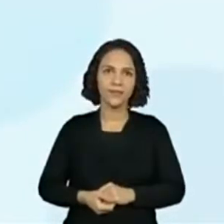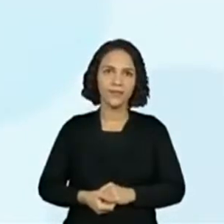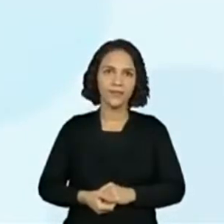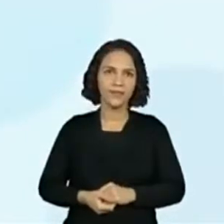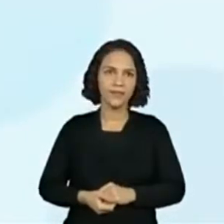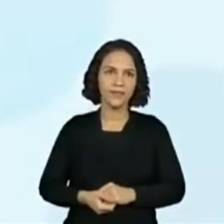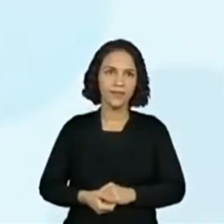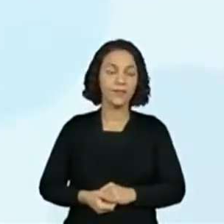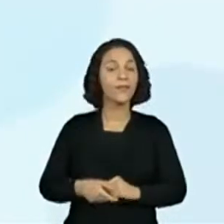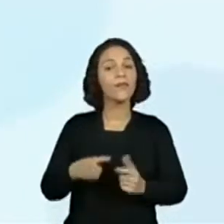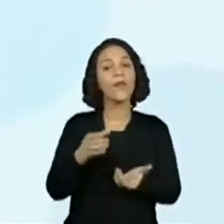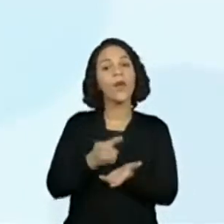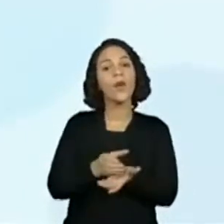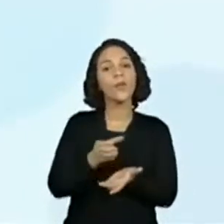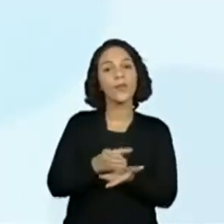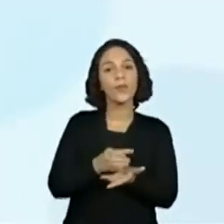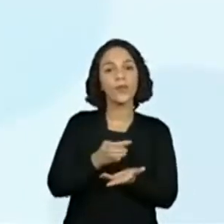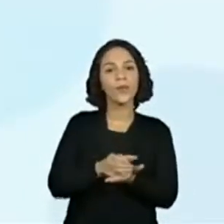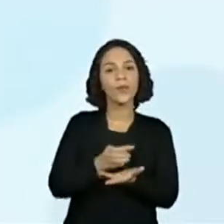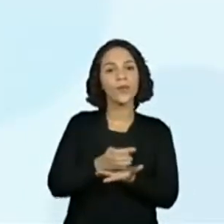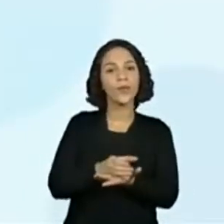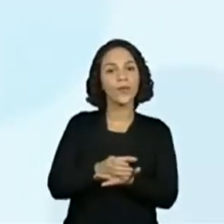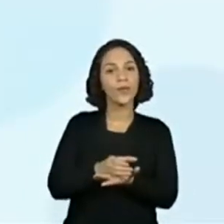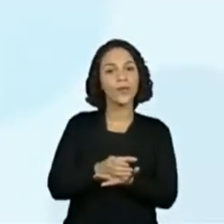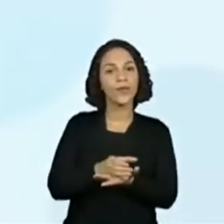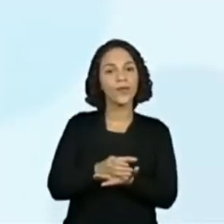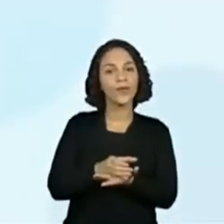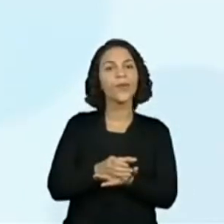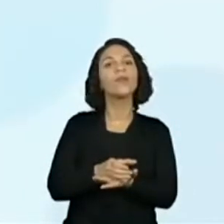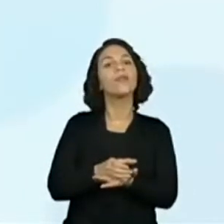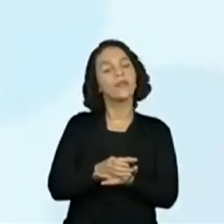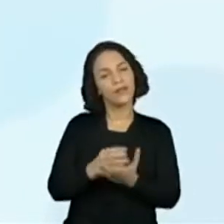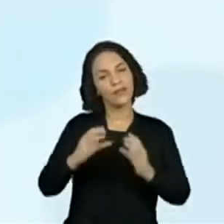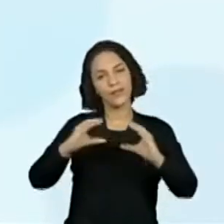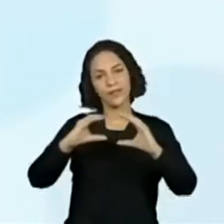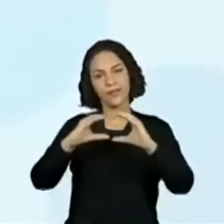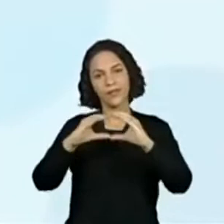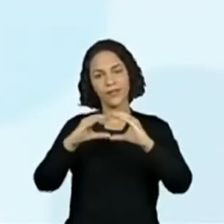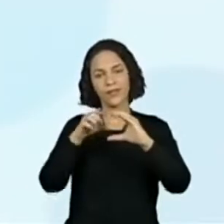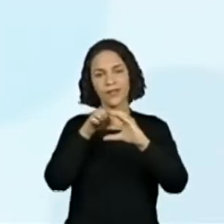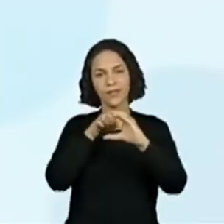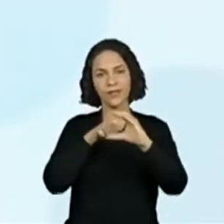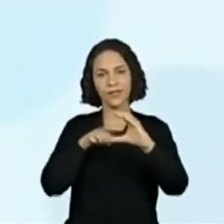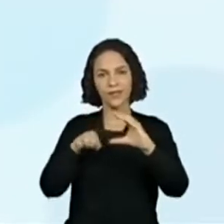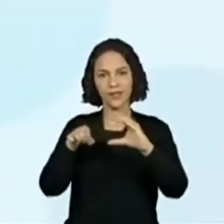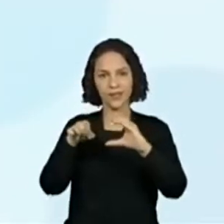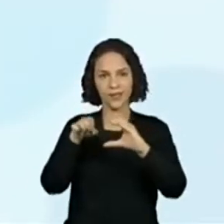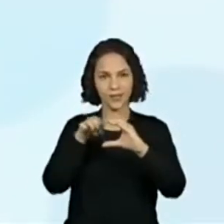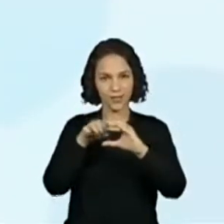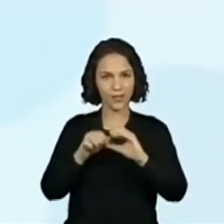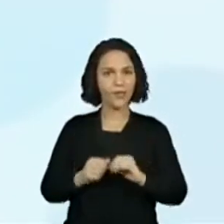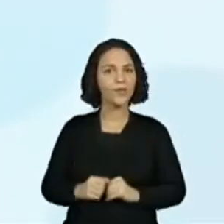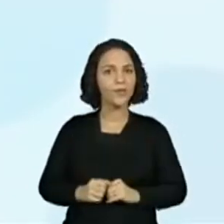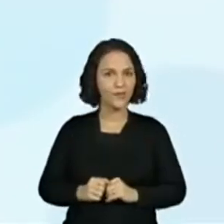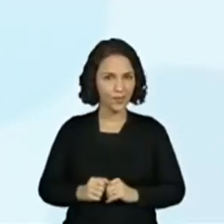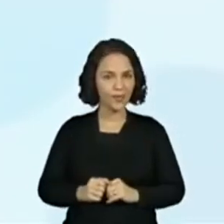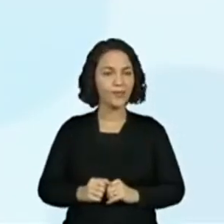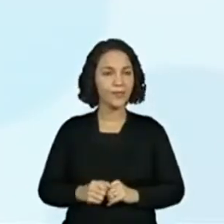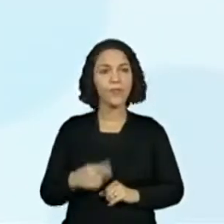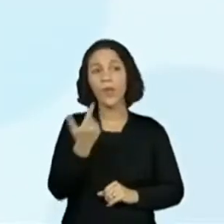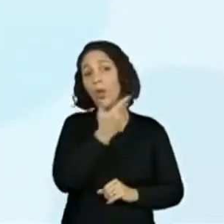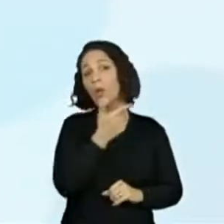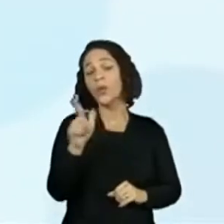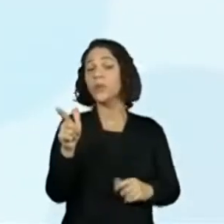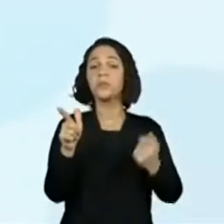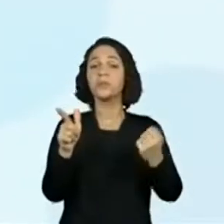E aí o copo? E o copo formou o? Círculo. Círculo. Nem coloquei o outro ali porque a gente já tinha,